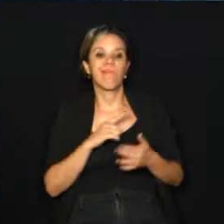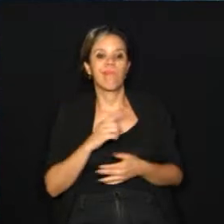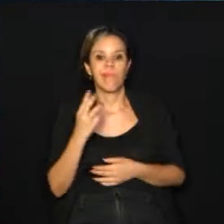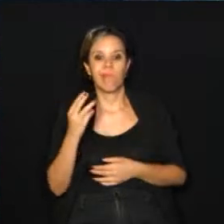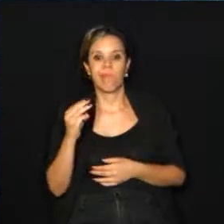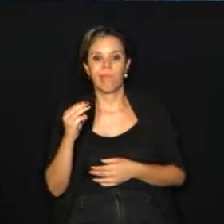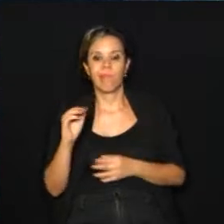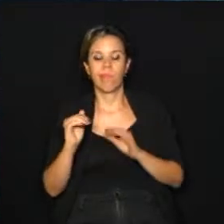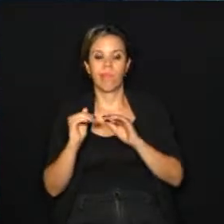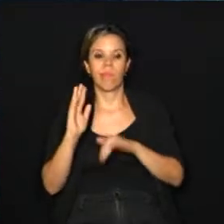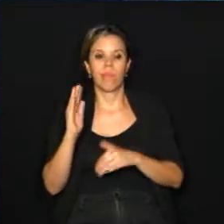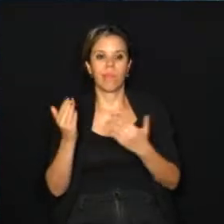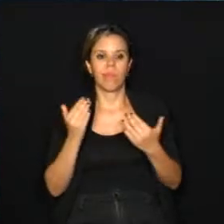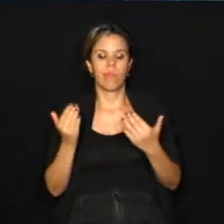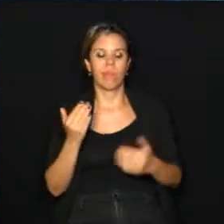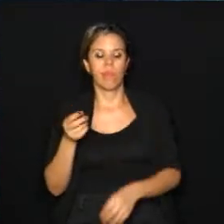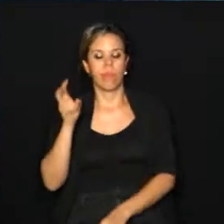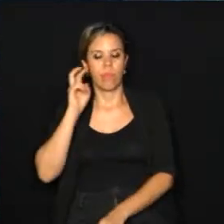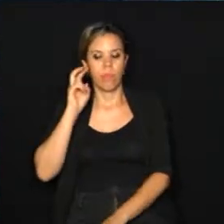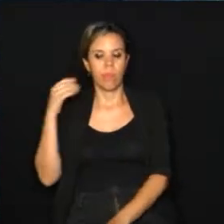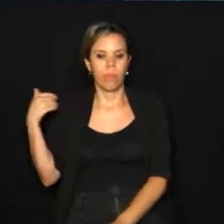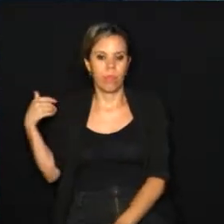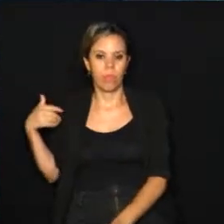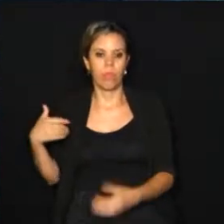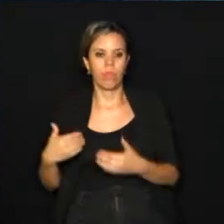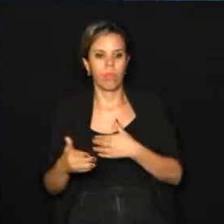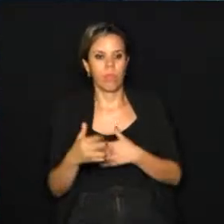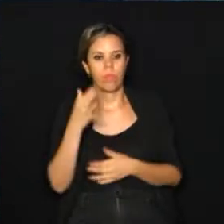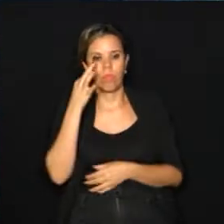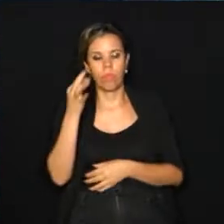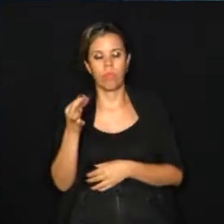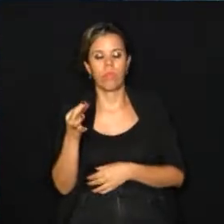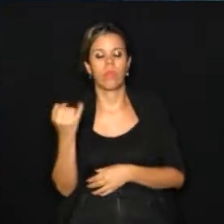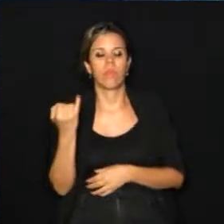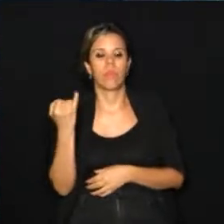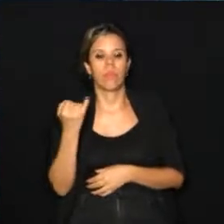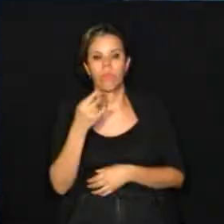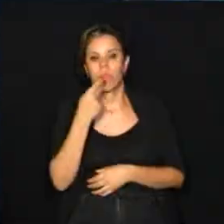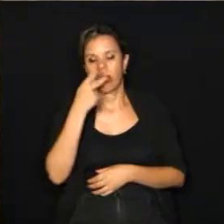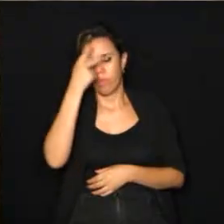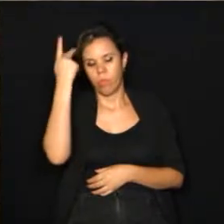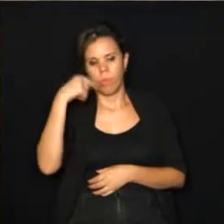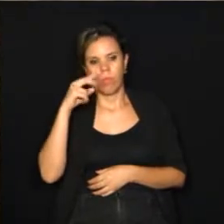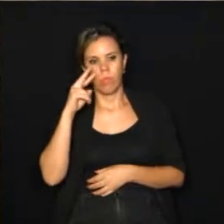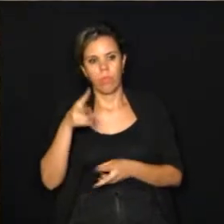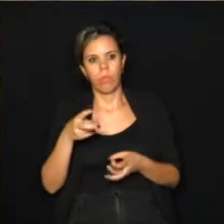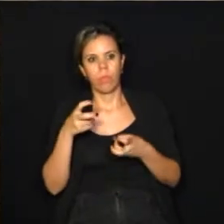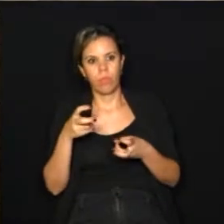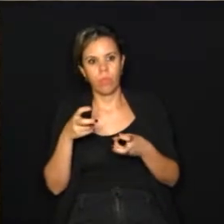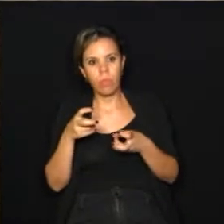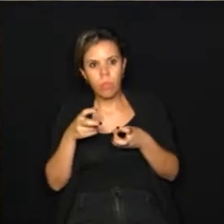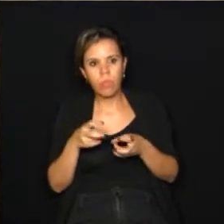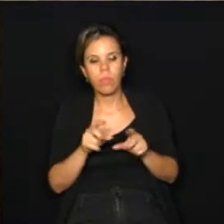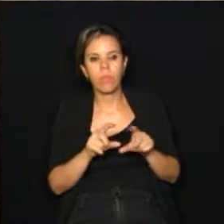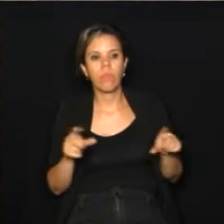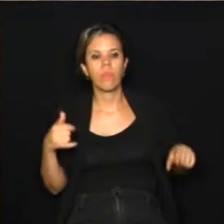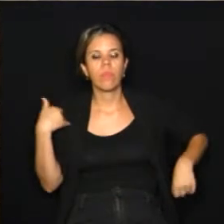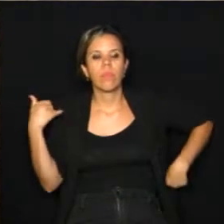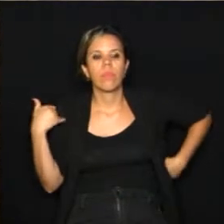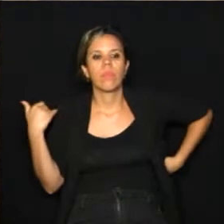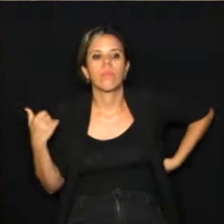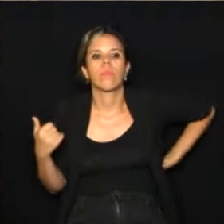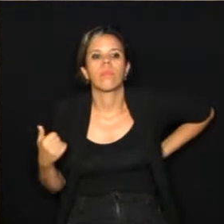a mais em relação à quinta-feira. E chama a atenção, é importante para o pessoal de casa perceber a faixa etária,